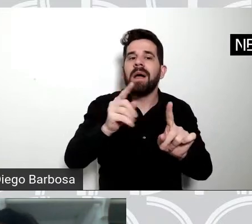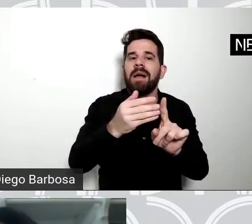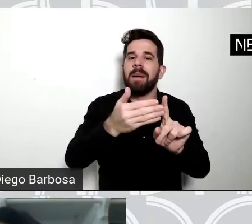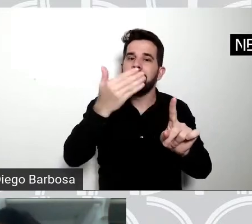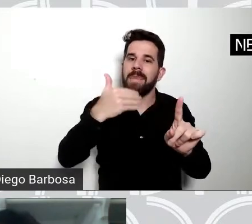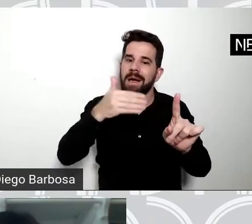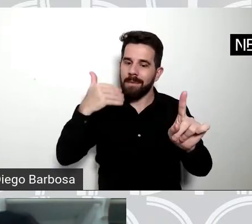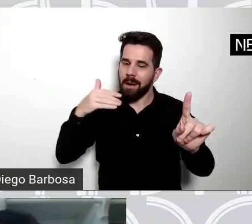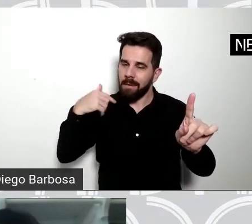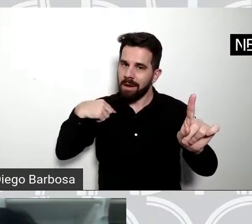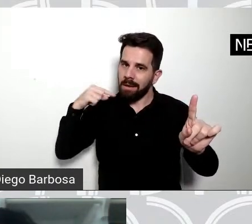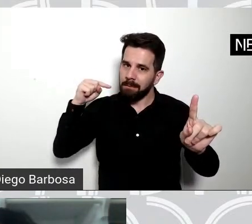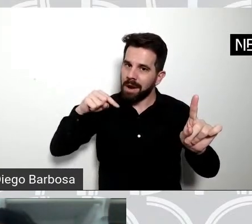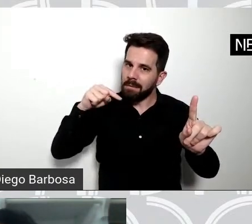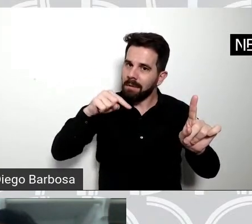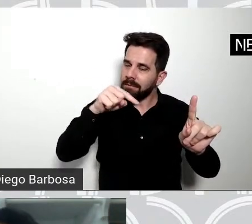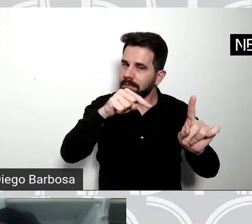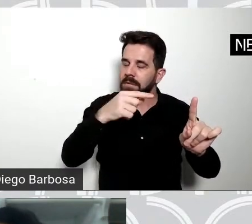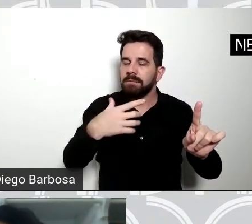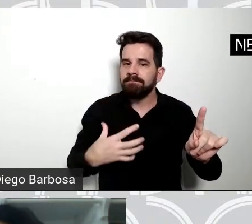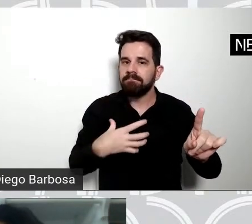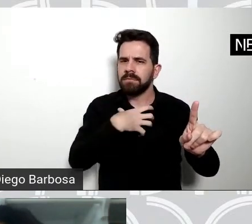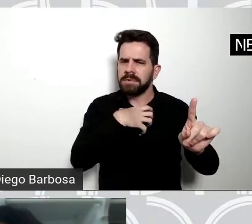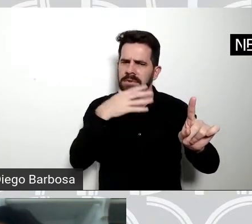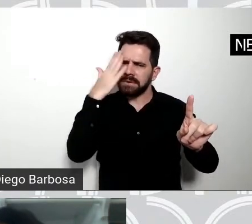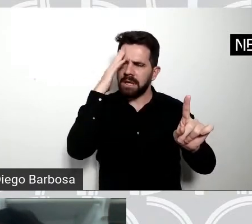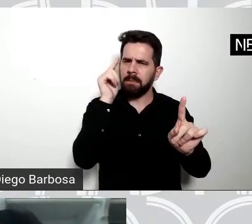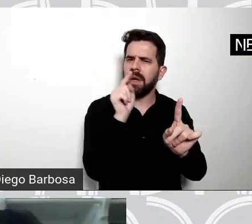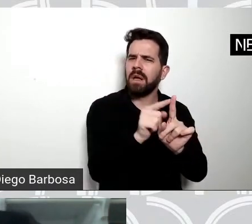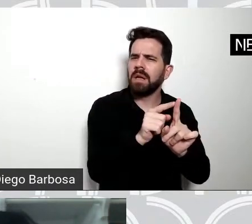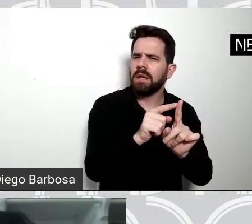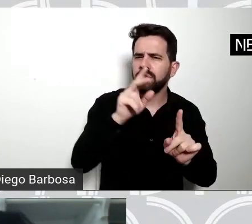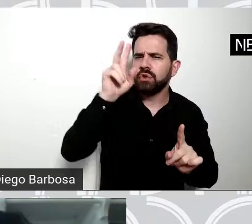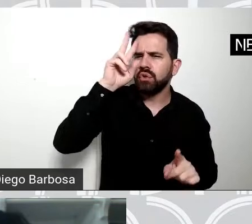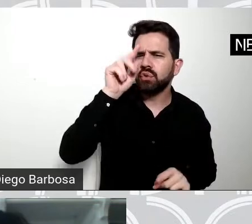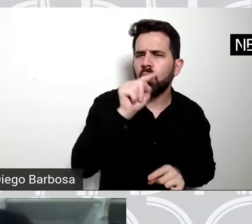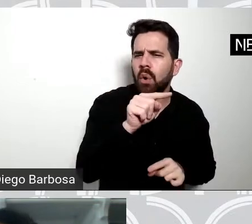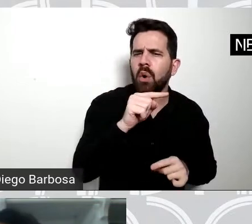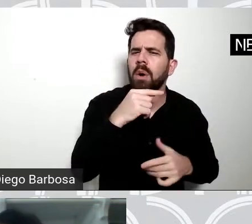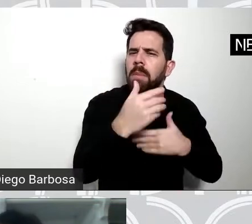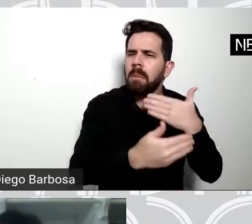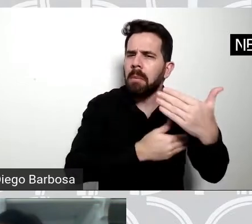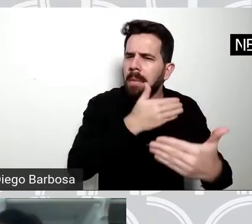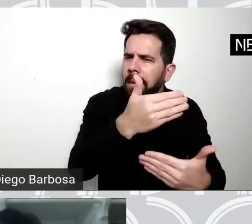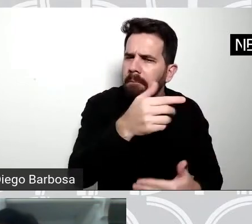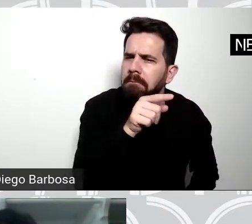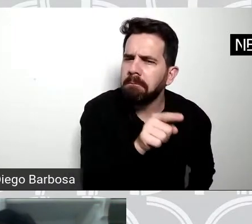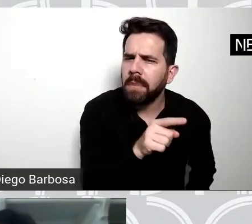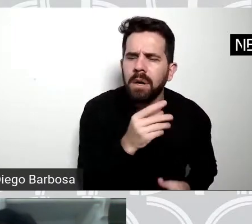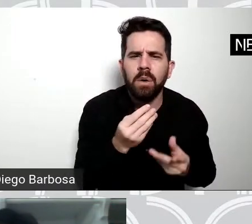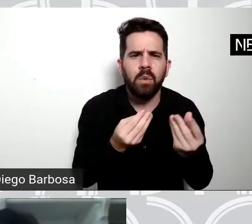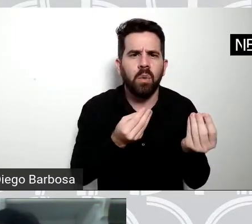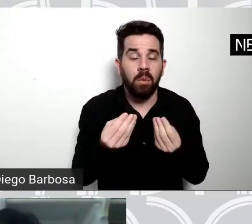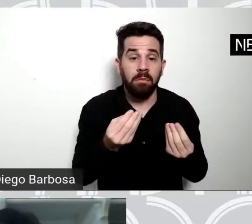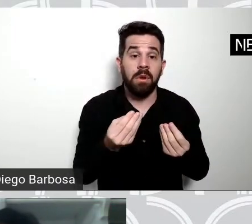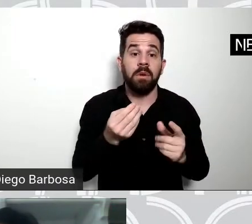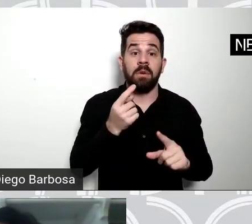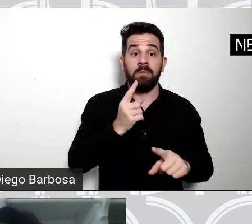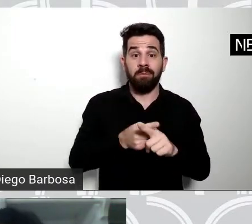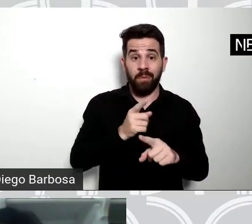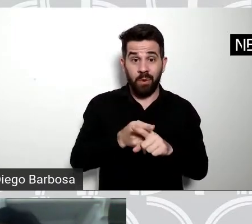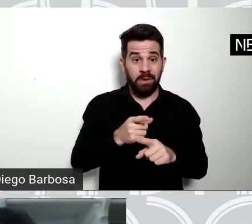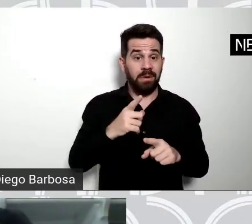né? E em particular para mim, como vozes de autoridade, né? Que vão corroborar o discurso e a